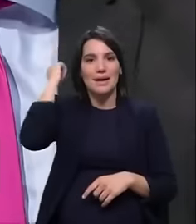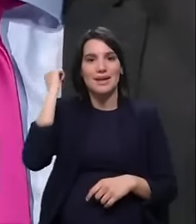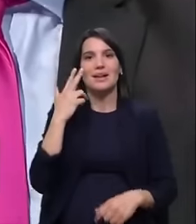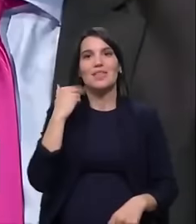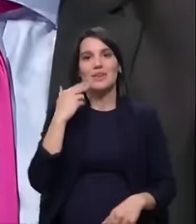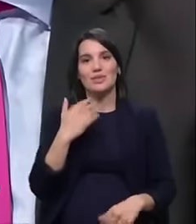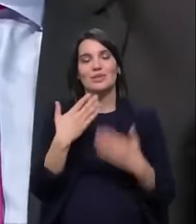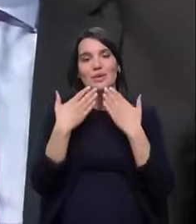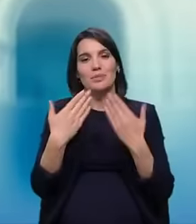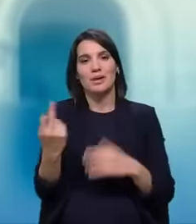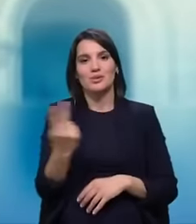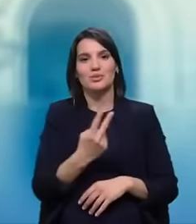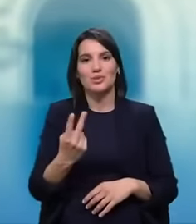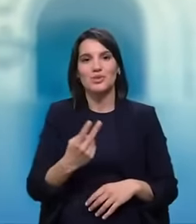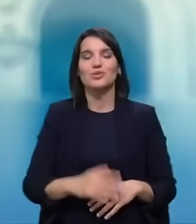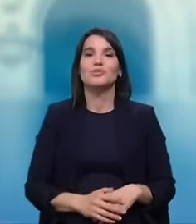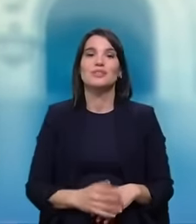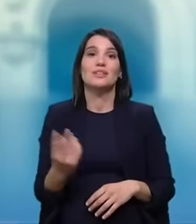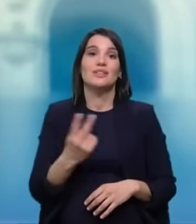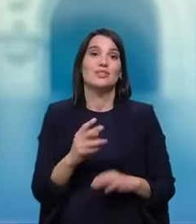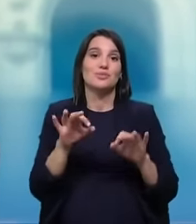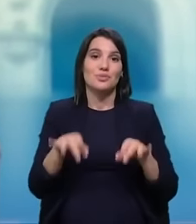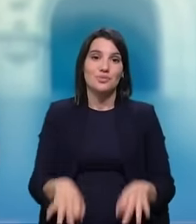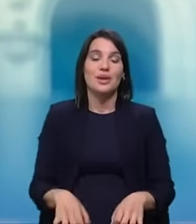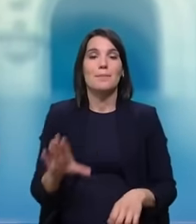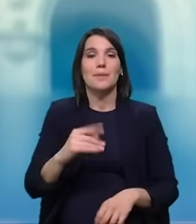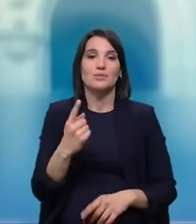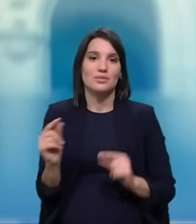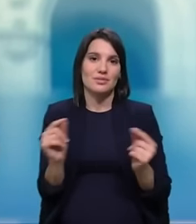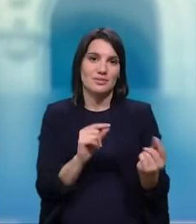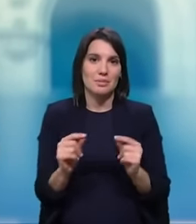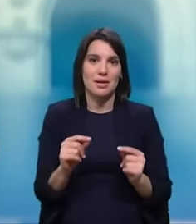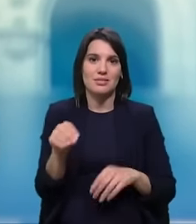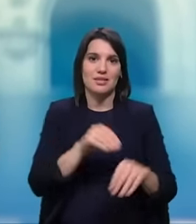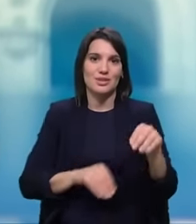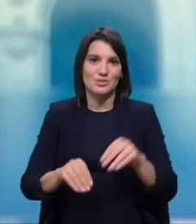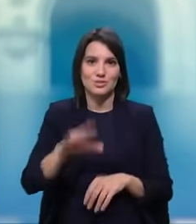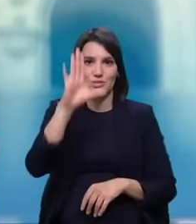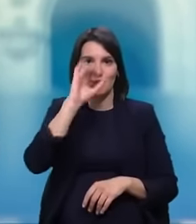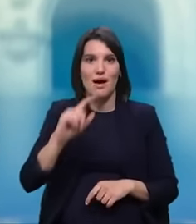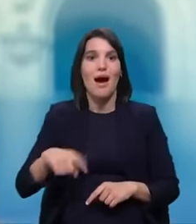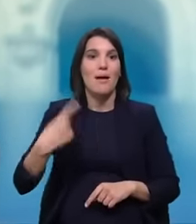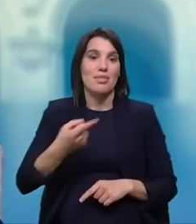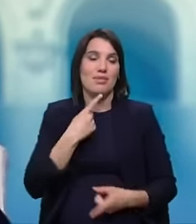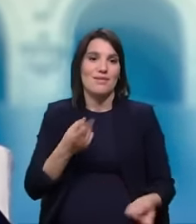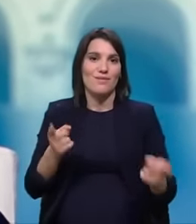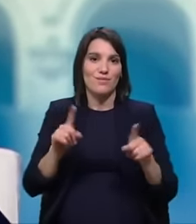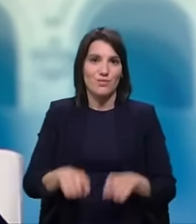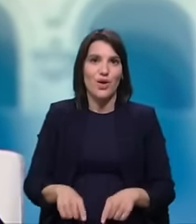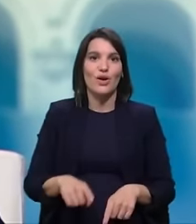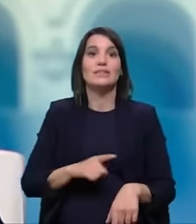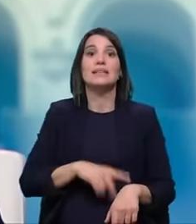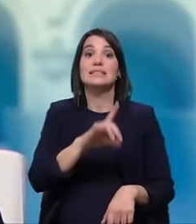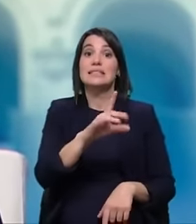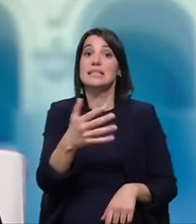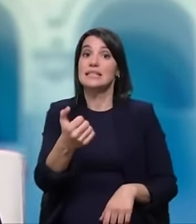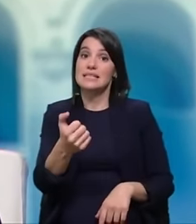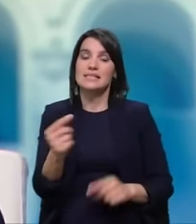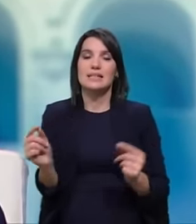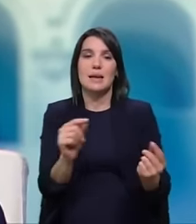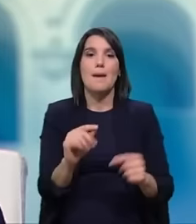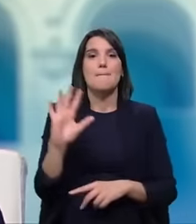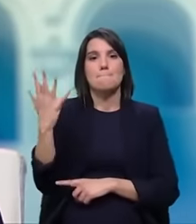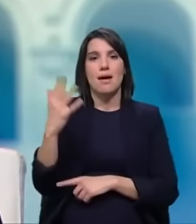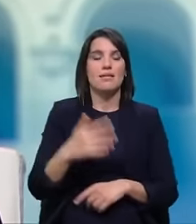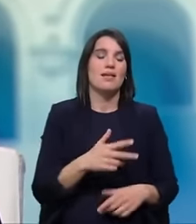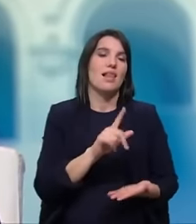André Ventura, obrigado aos dois. Chegamos assim ao fim de mais um debate para estas eleições legislativas. Amanhã estamos de volta, 18h15, frente a frente, PAN e